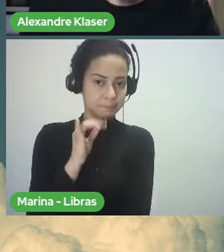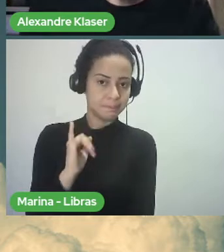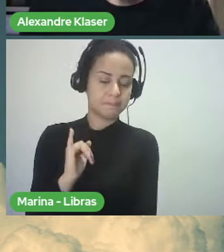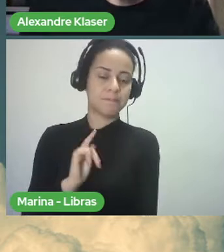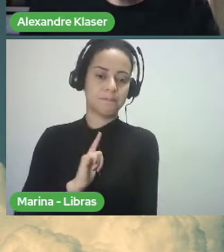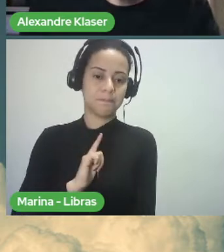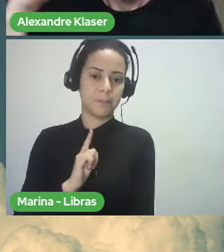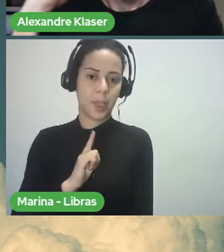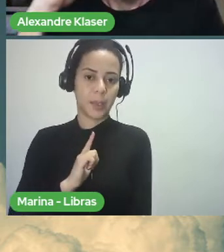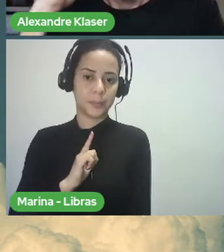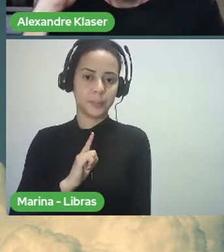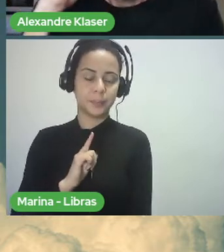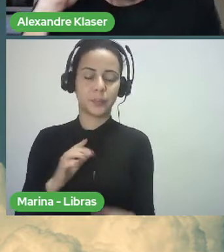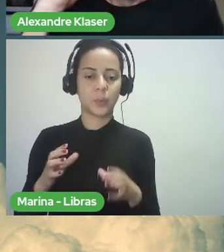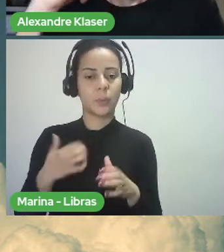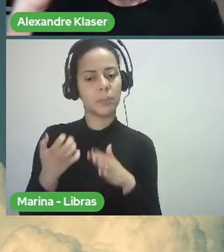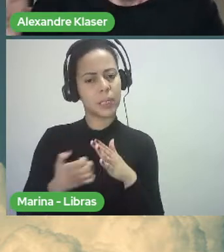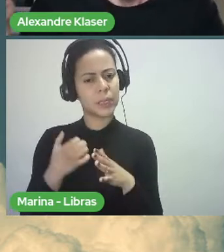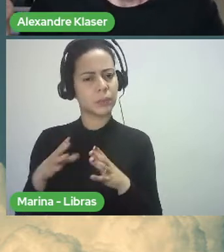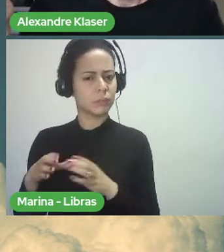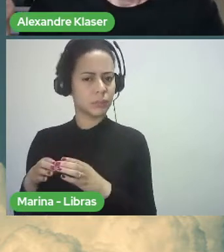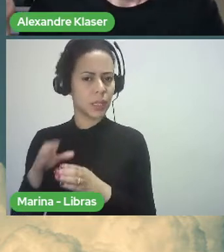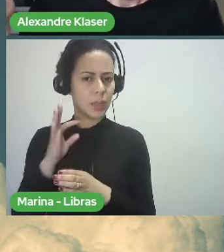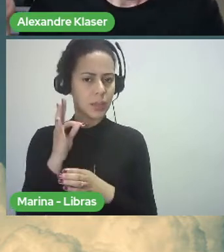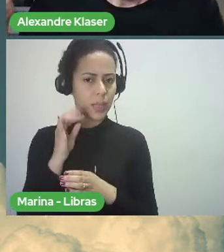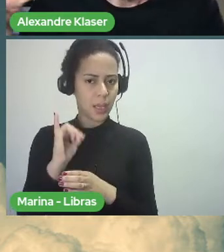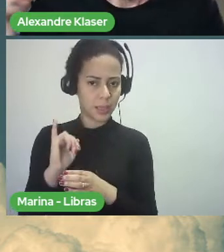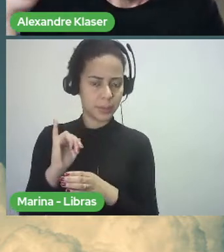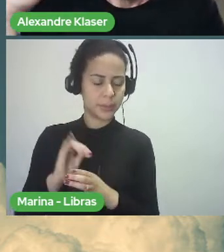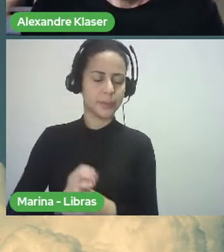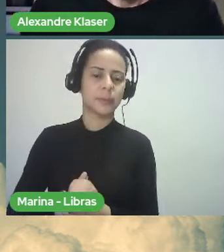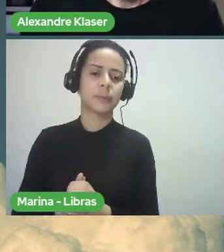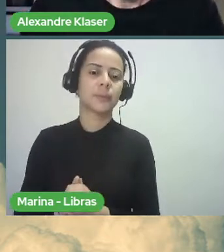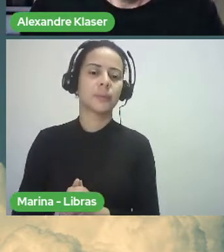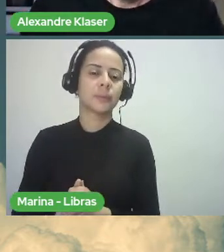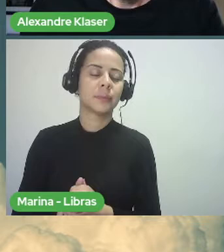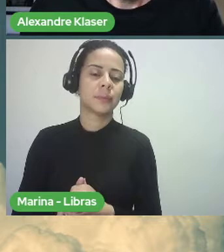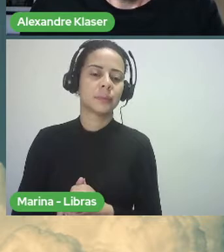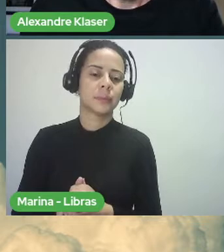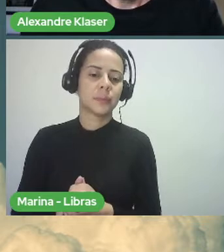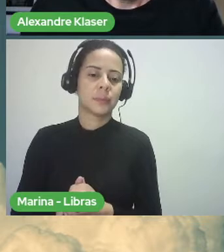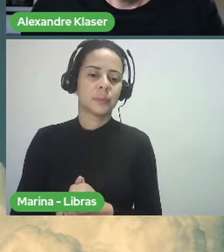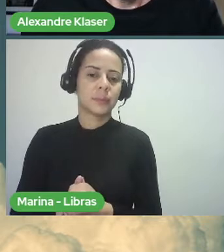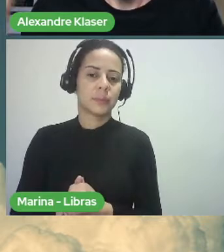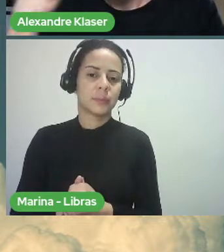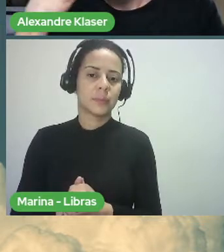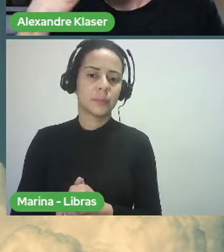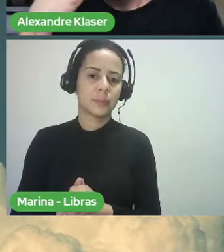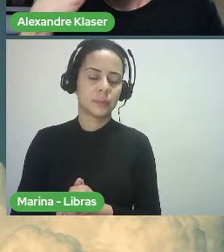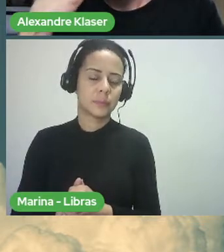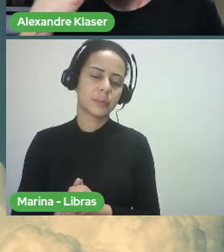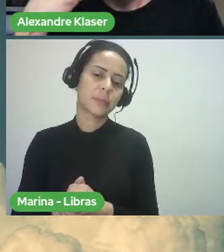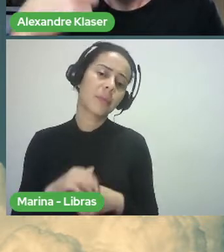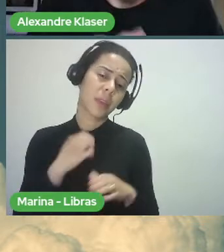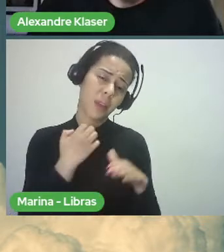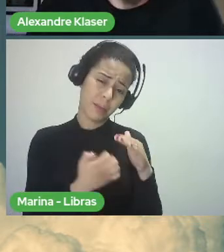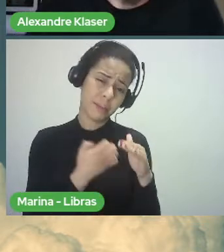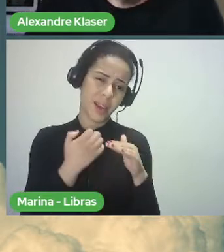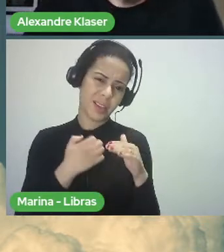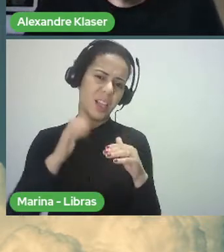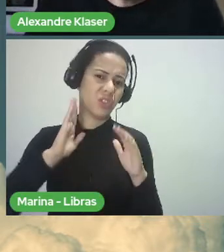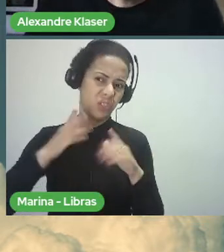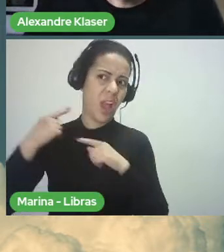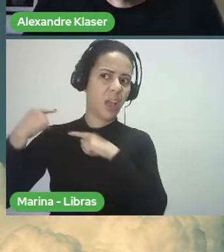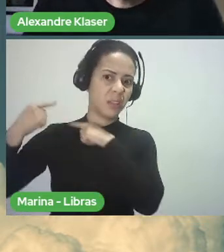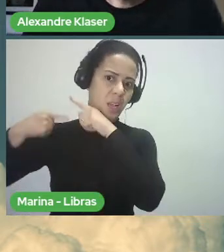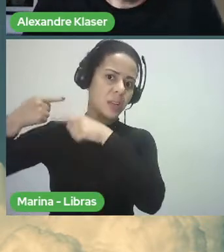negócio, tenho uma TI. Essa TI, ela geralmente, em empresas mais tradicionais, ela é vista como